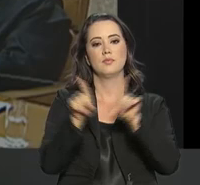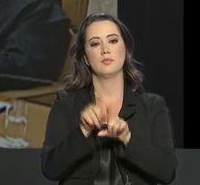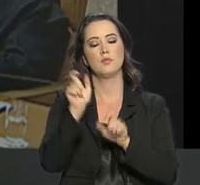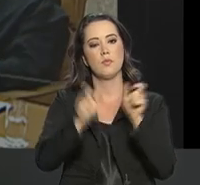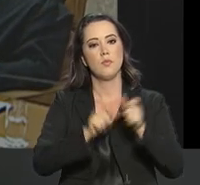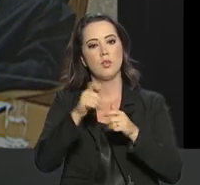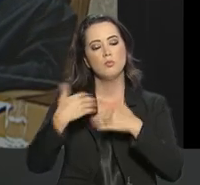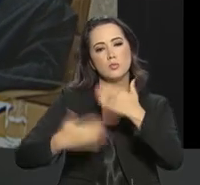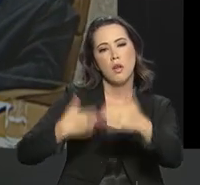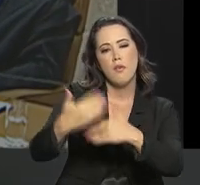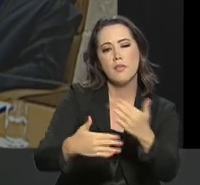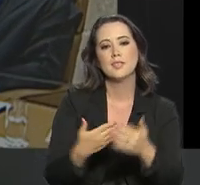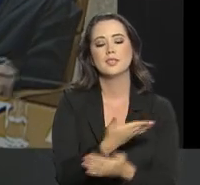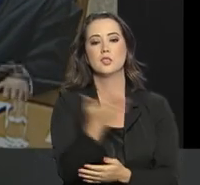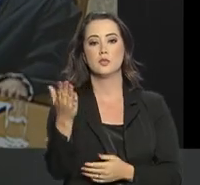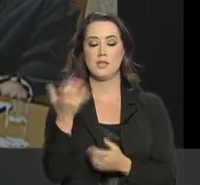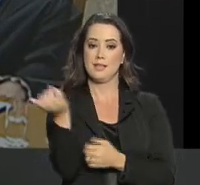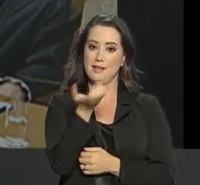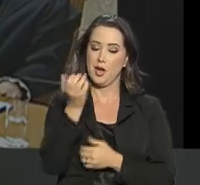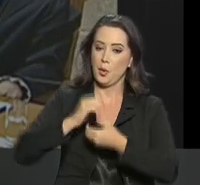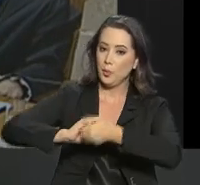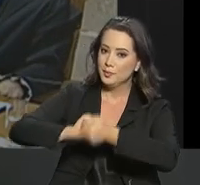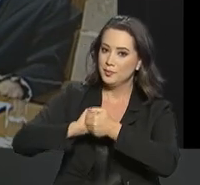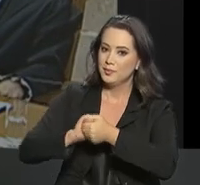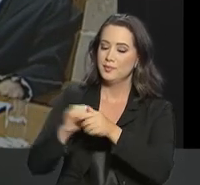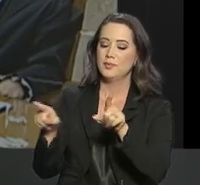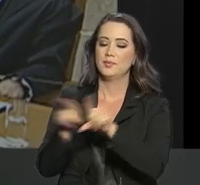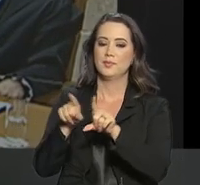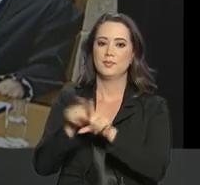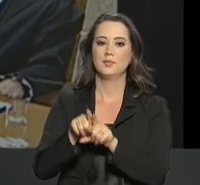da velocidade que Vossa Excelência exigiu, de cumprimentar a senhora